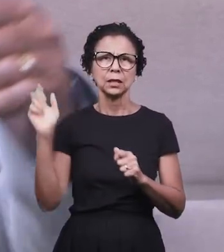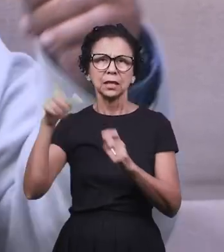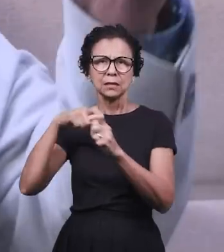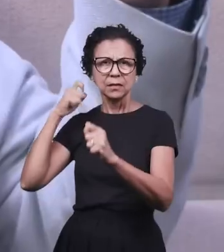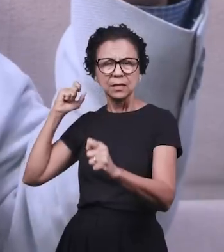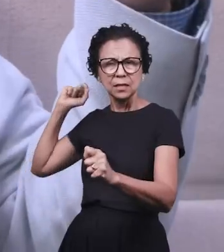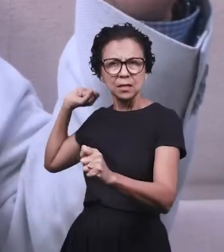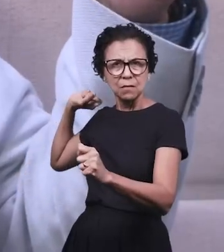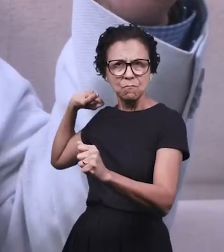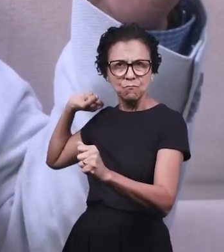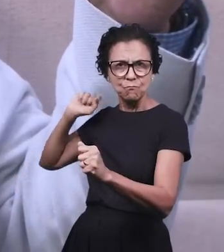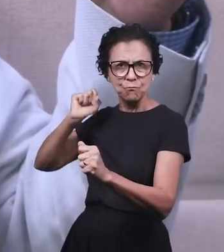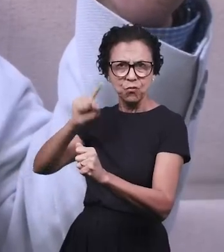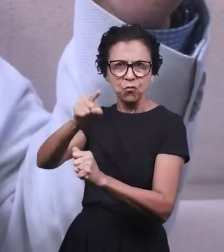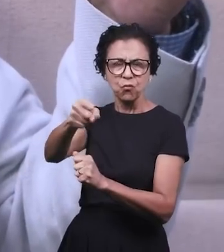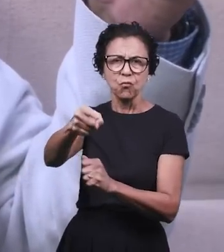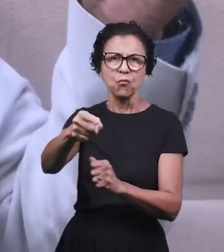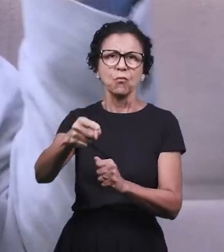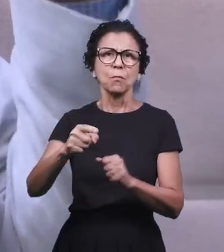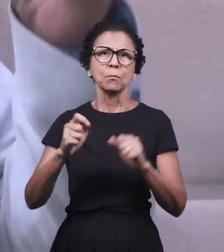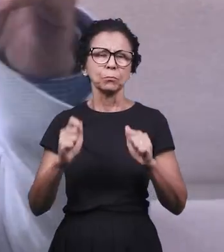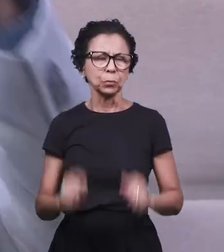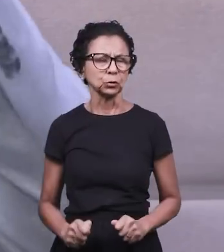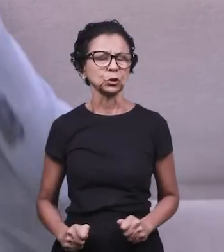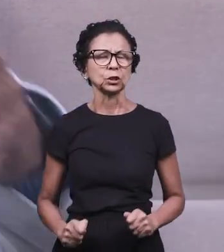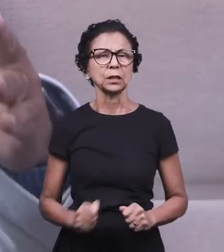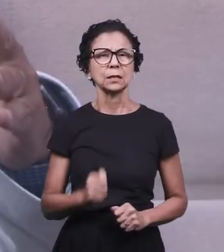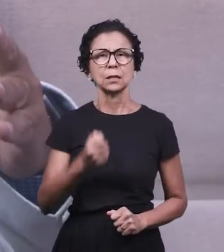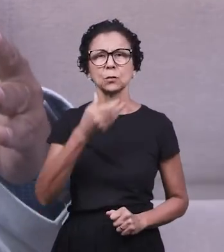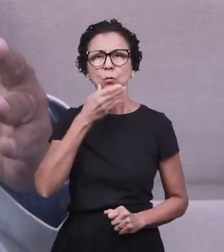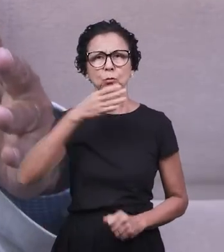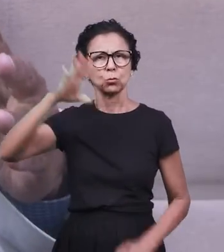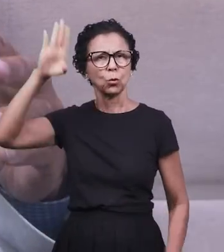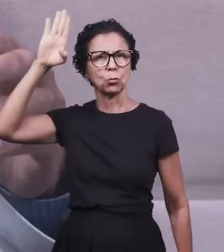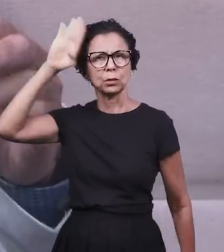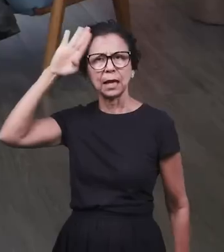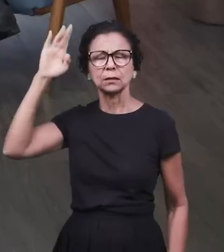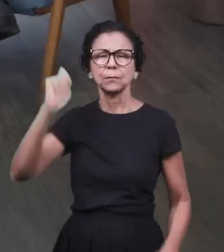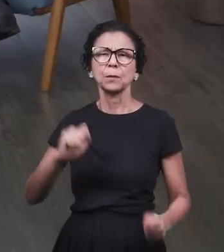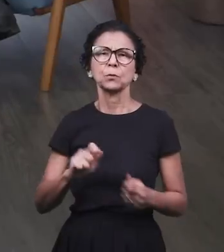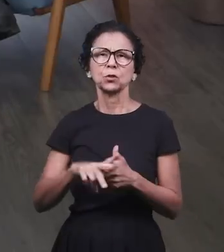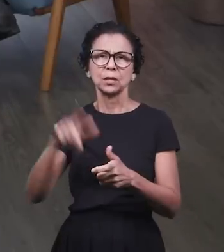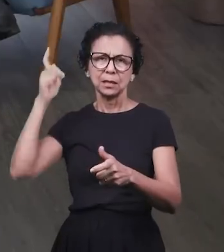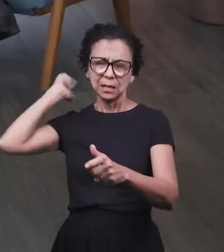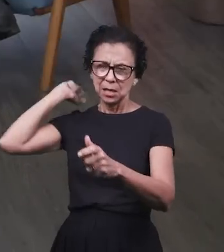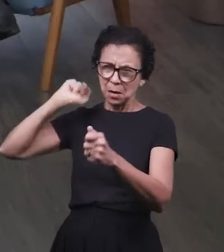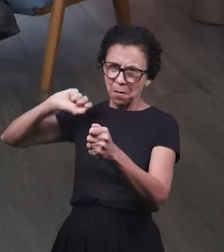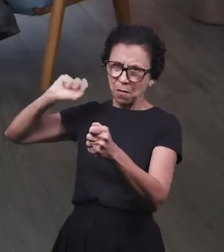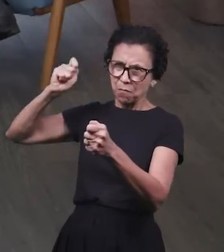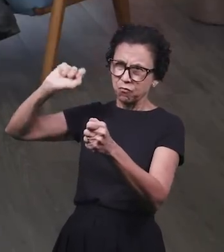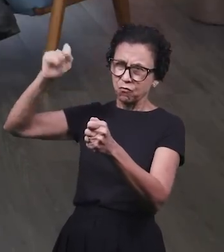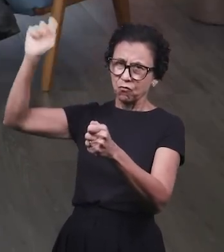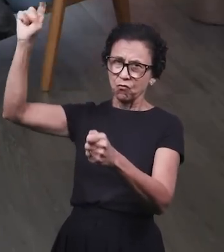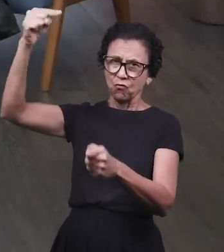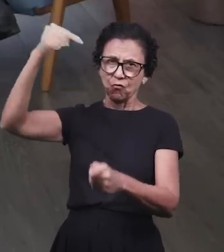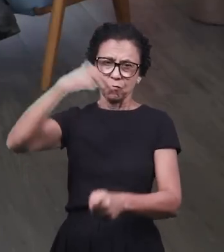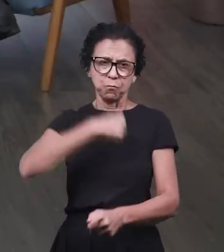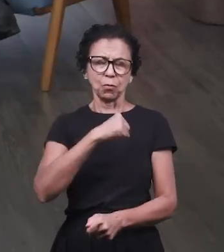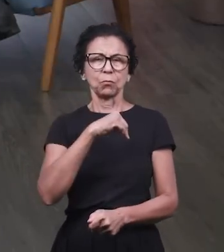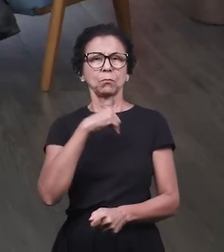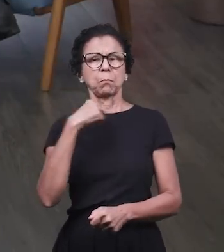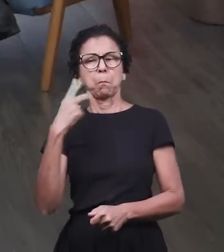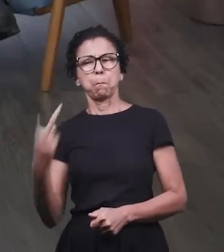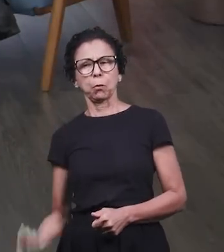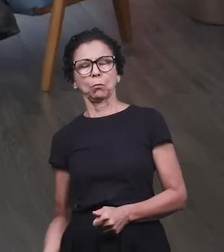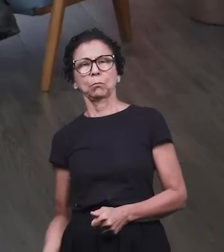flecha, o cavaleiro que estava ali podia ser atingido, mas ela ia em frente, Sérgio. Amém. Elas eram treinadas mesmo para ferida, isso.